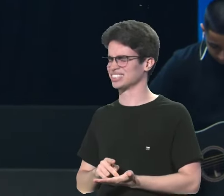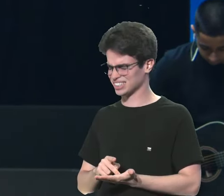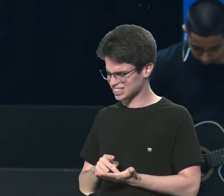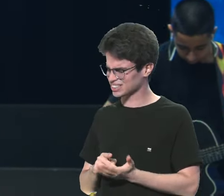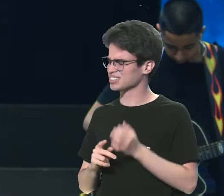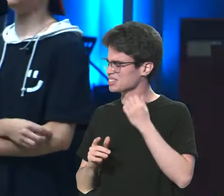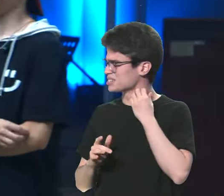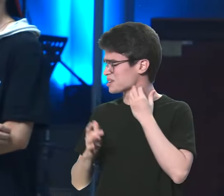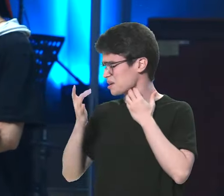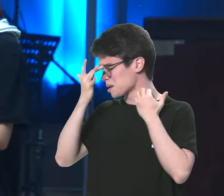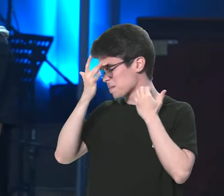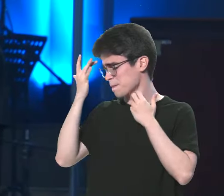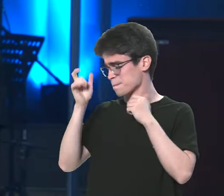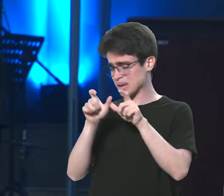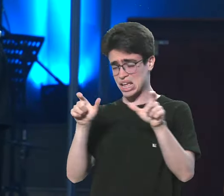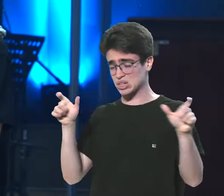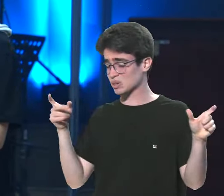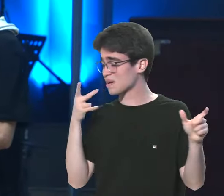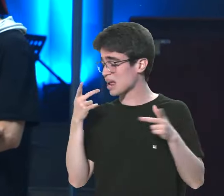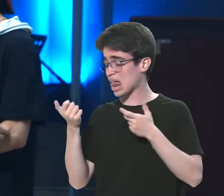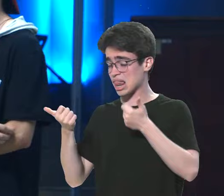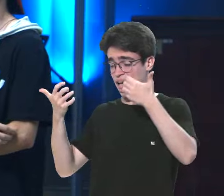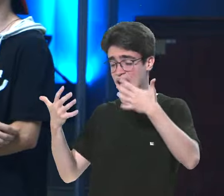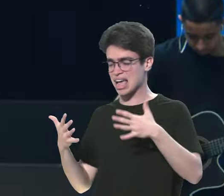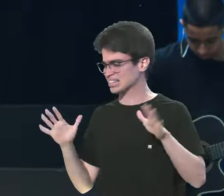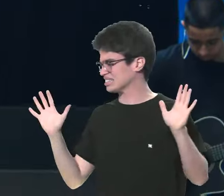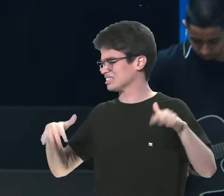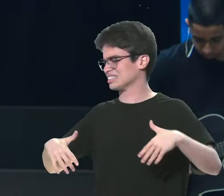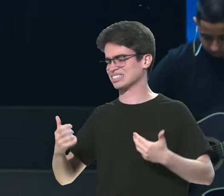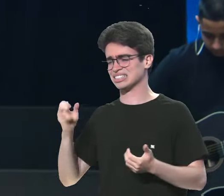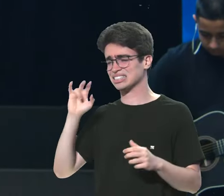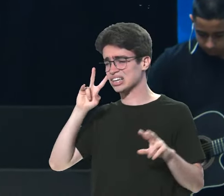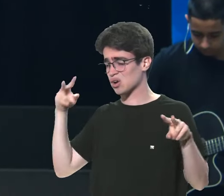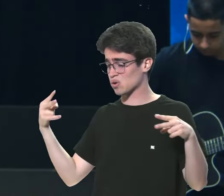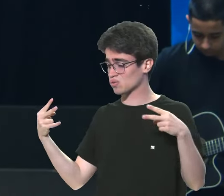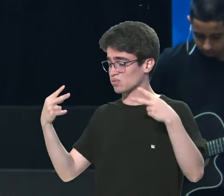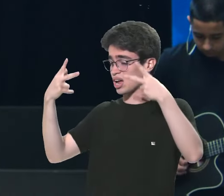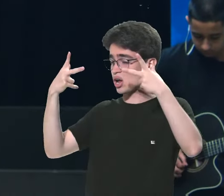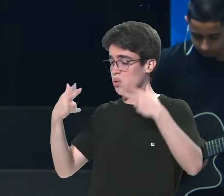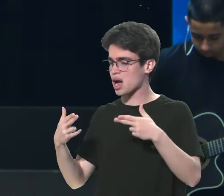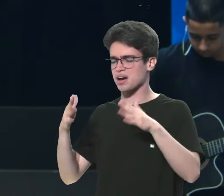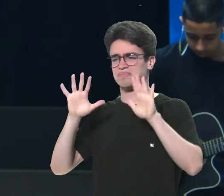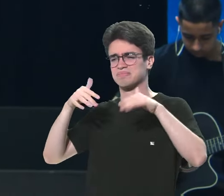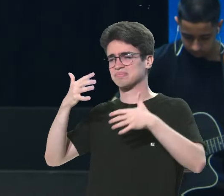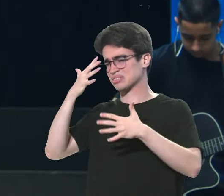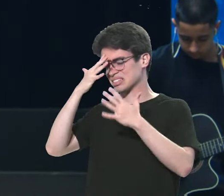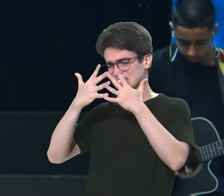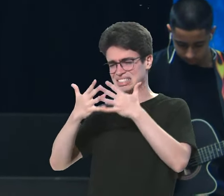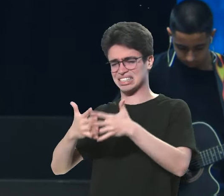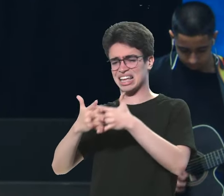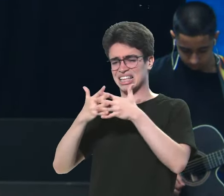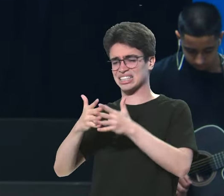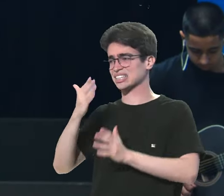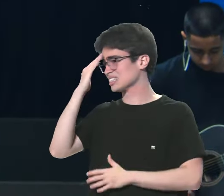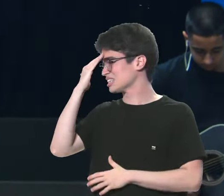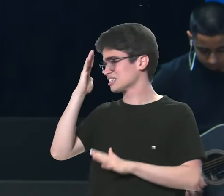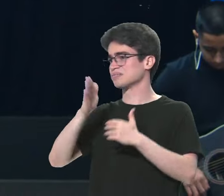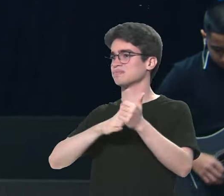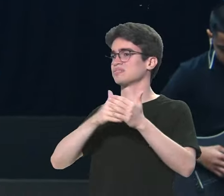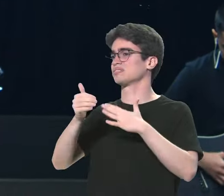as pessoas ao redor Estão dizendo se estão vendo a mesma coisa que elas estão ouvindo a mesma coisa mas não estão entendendo essas